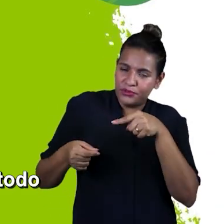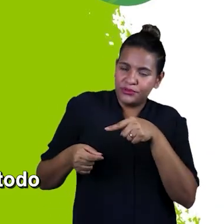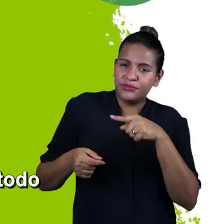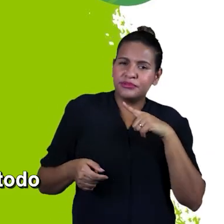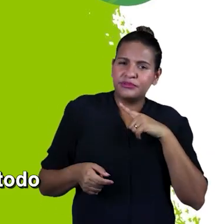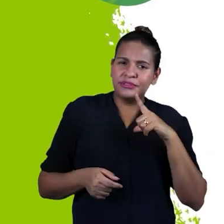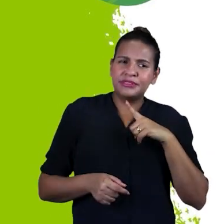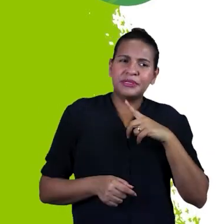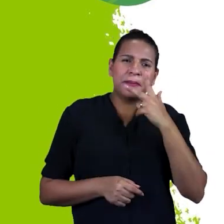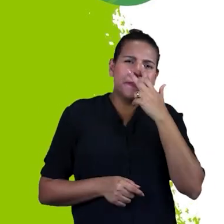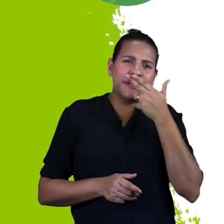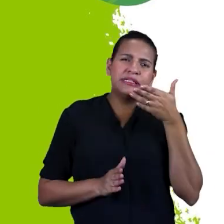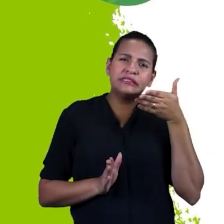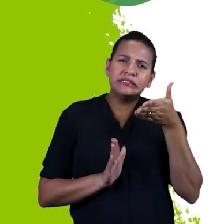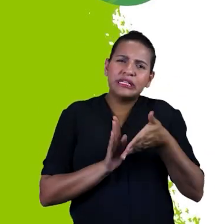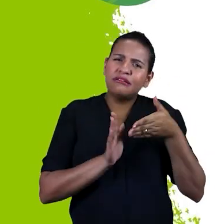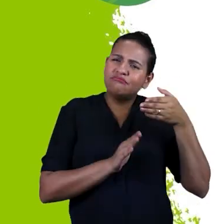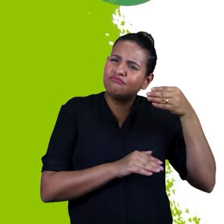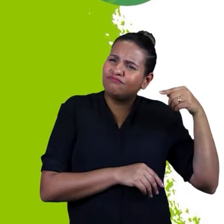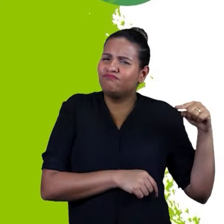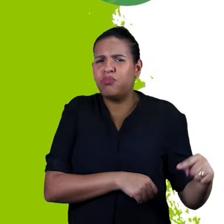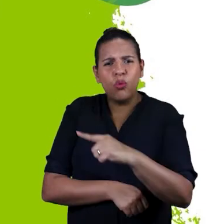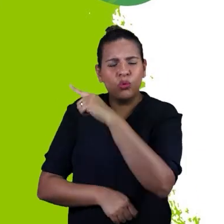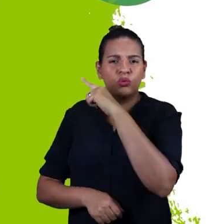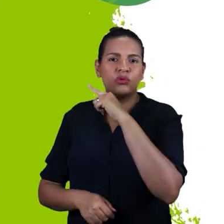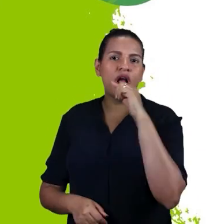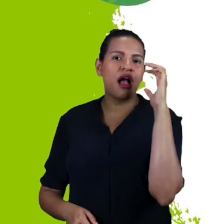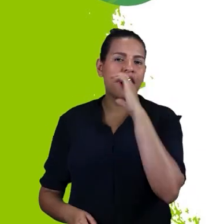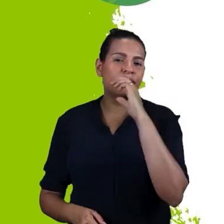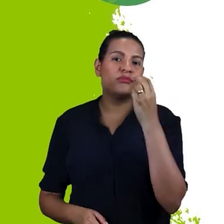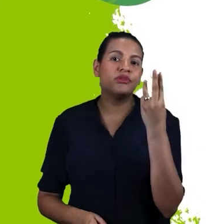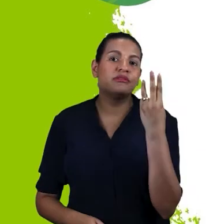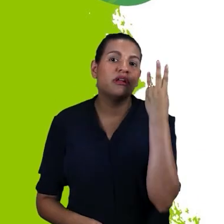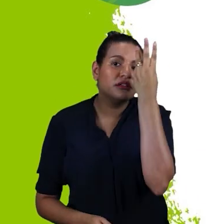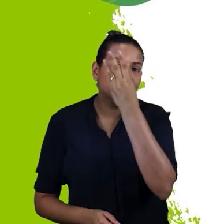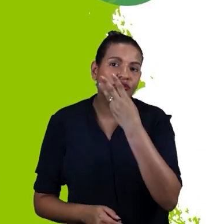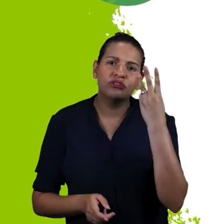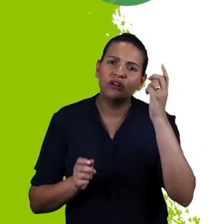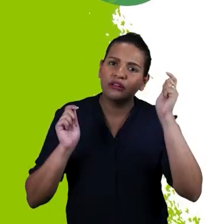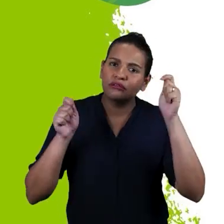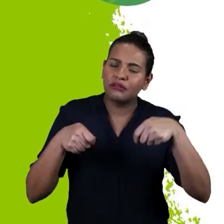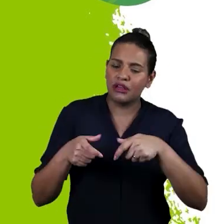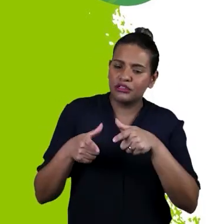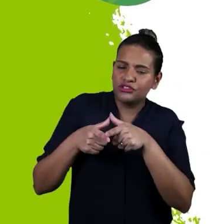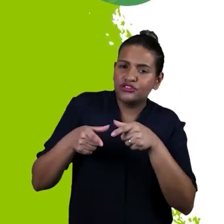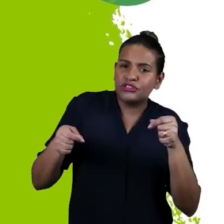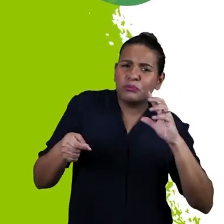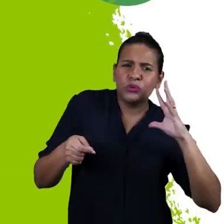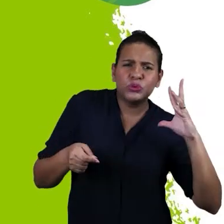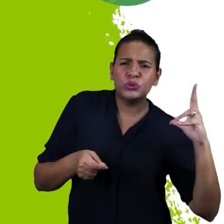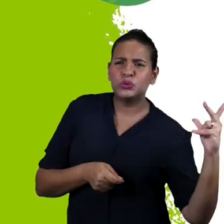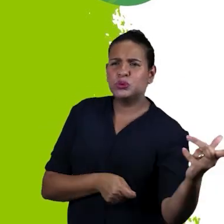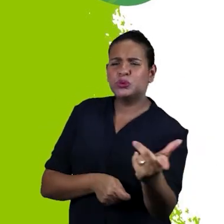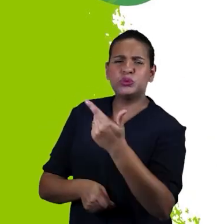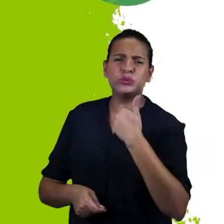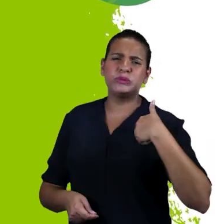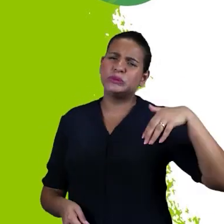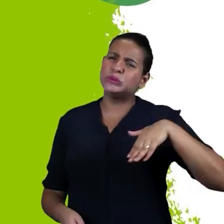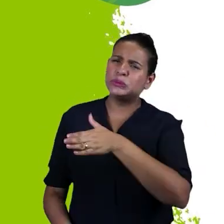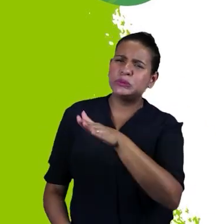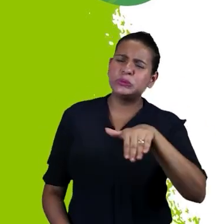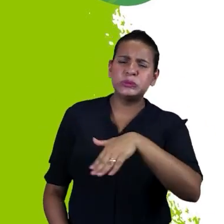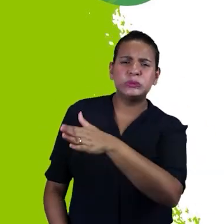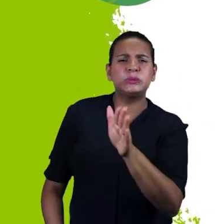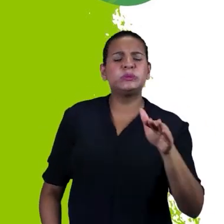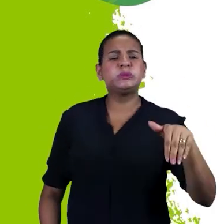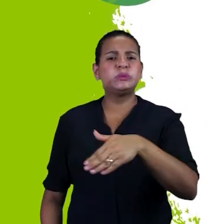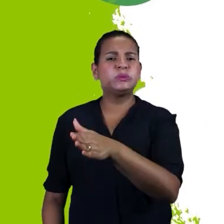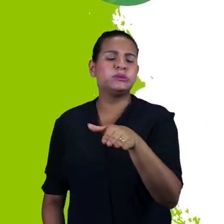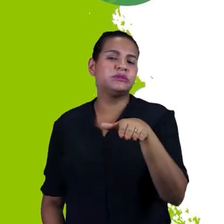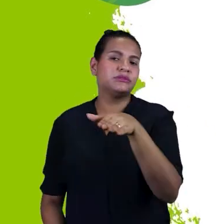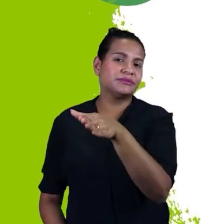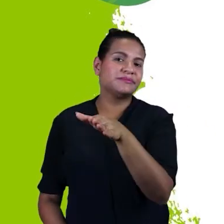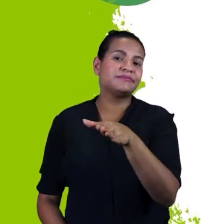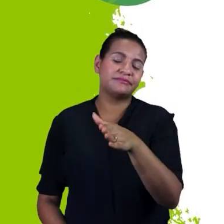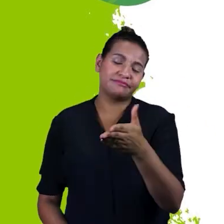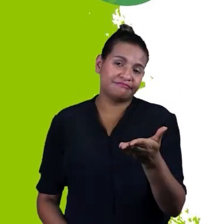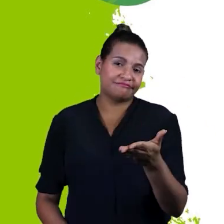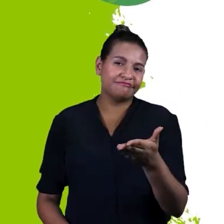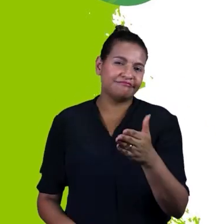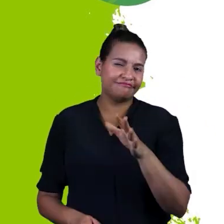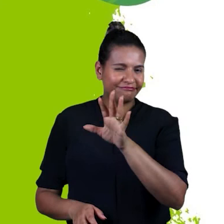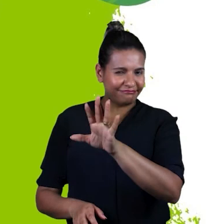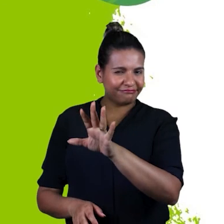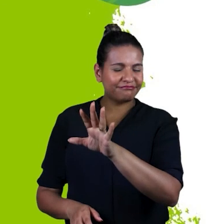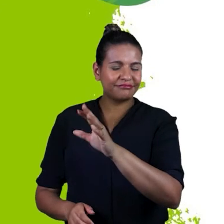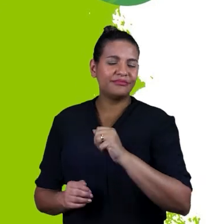aí é uma, digamos assim, um feito de encurtar, né? Você, qualquer coisa, independente ou não, se